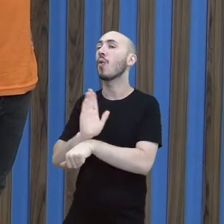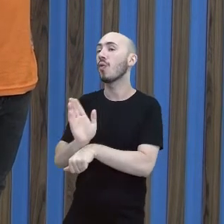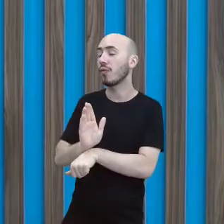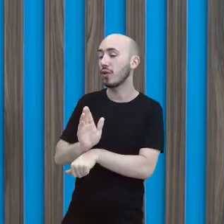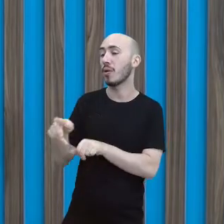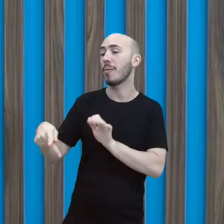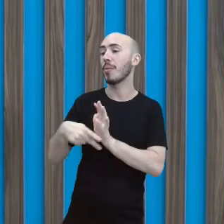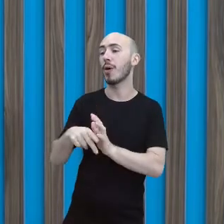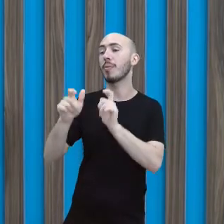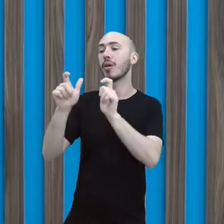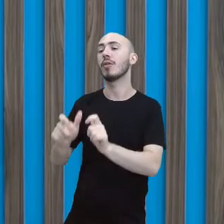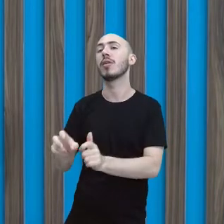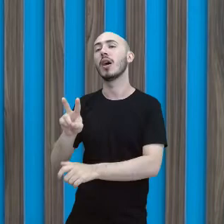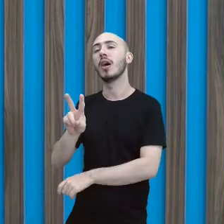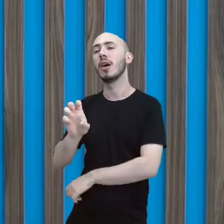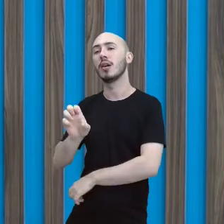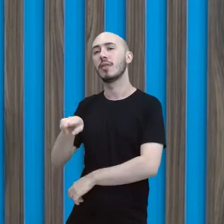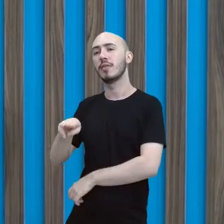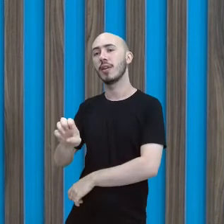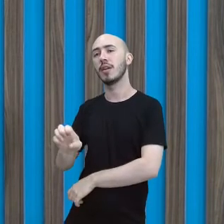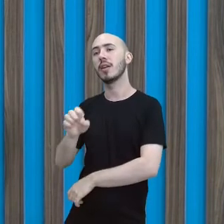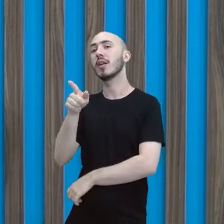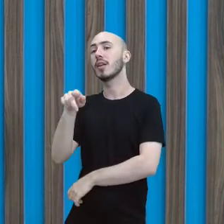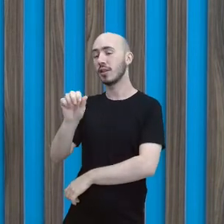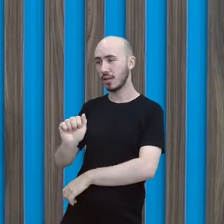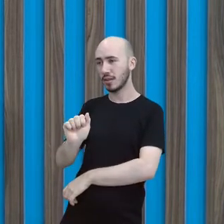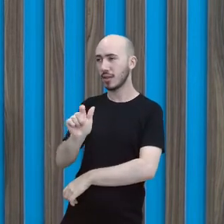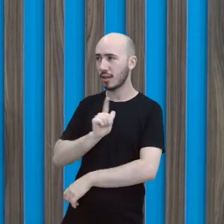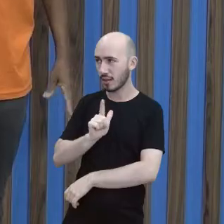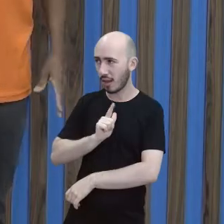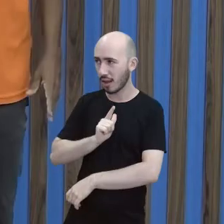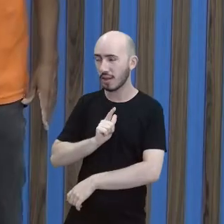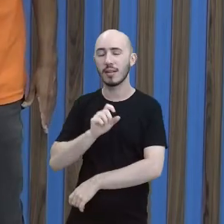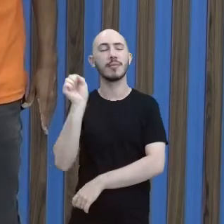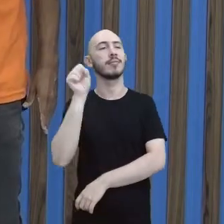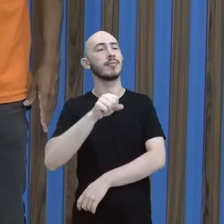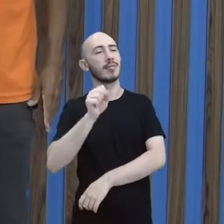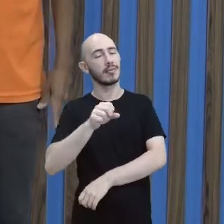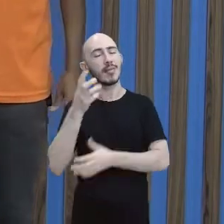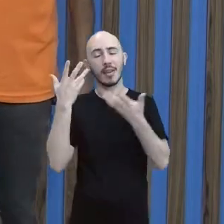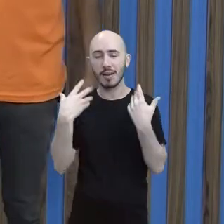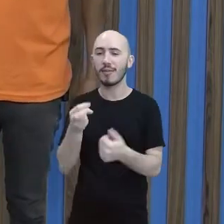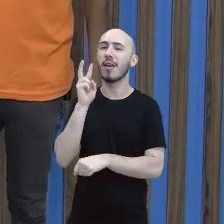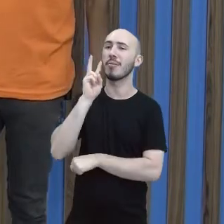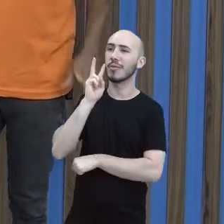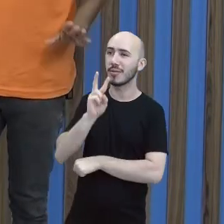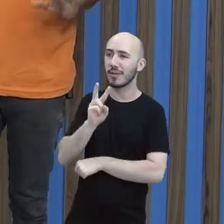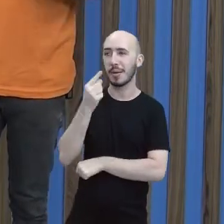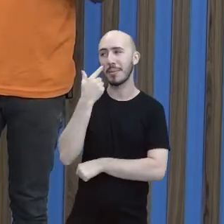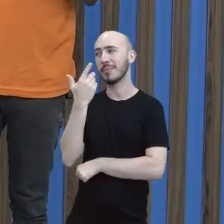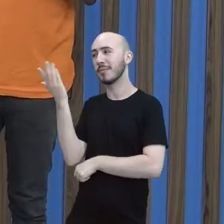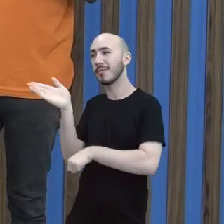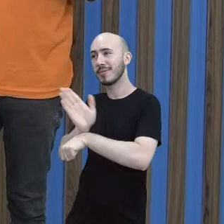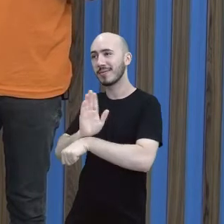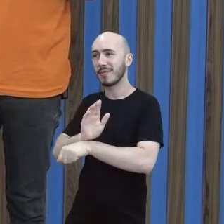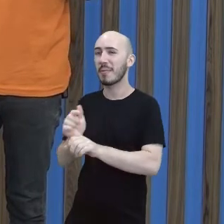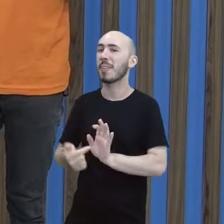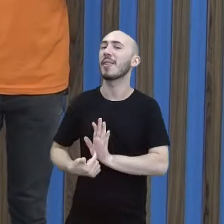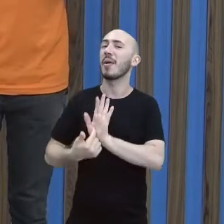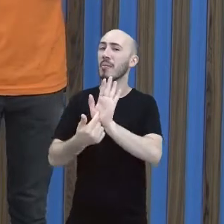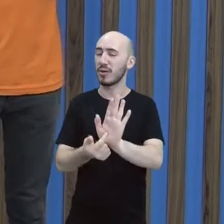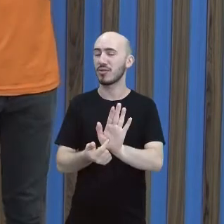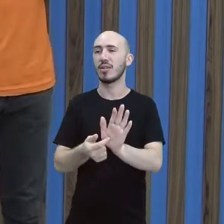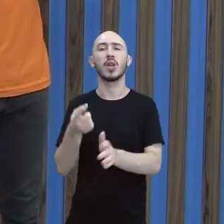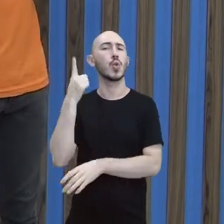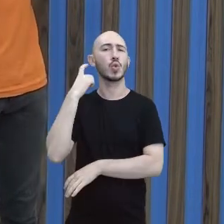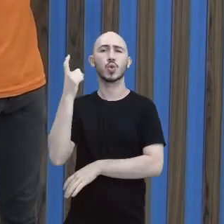realmente, eu citei isso, a gente ia mostrar Veneza aqui. Não foi isso? Aí trouxe? Tá aqui, vamos lá ver o vídeo de Veneza. Aqui, ver. se preocupe não, que não vai ter som não, pro meu